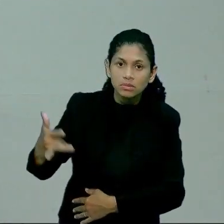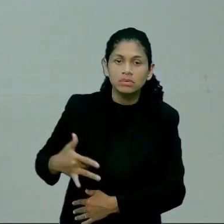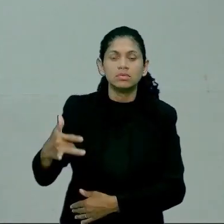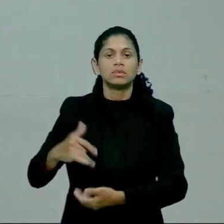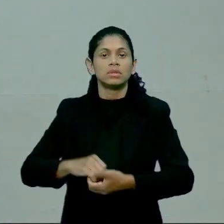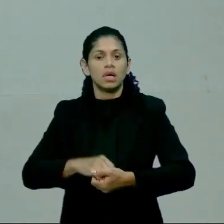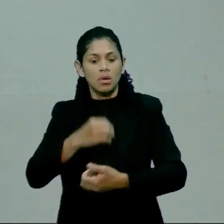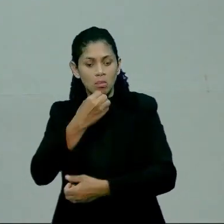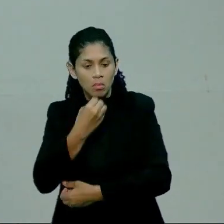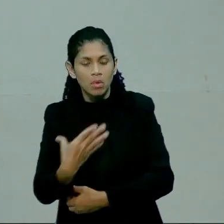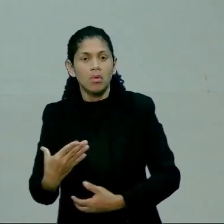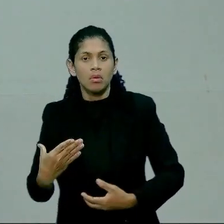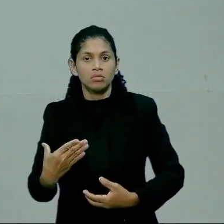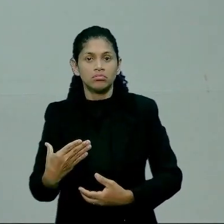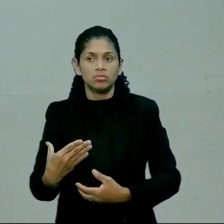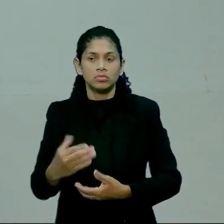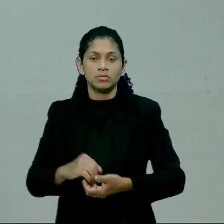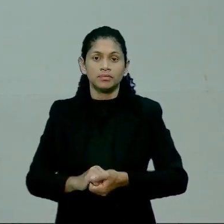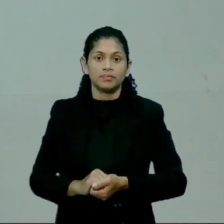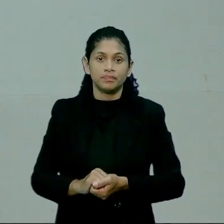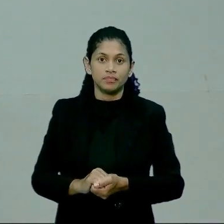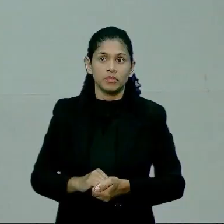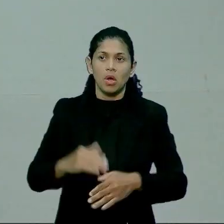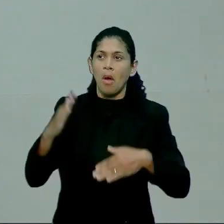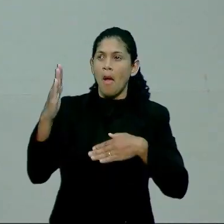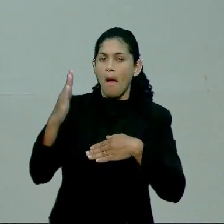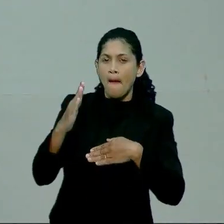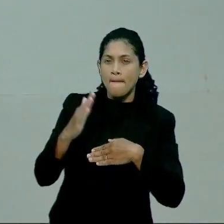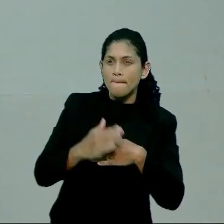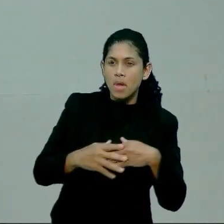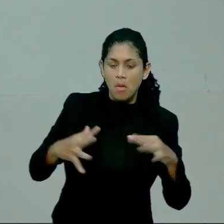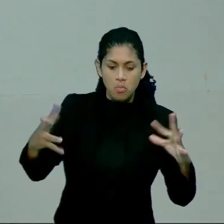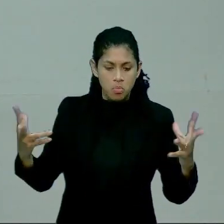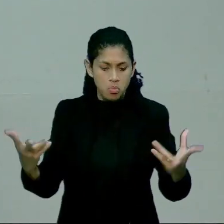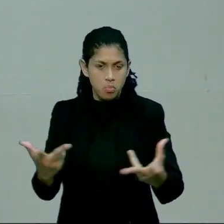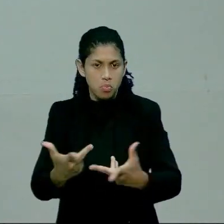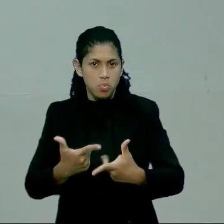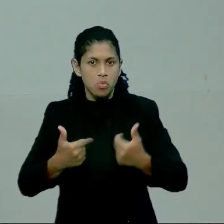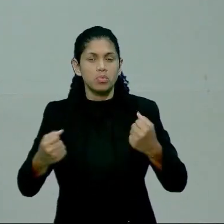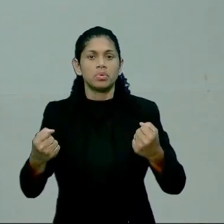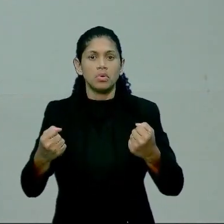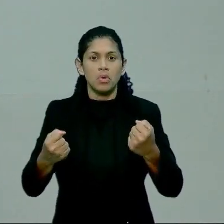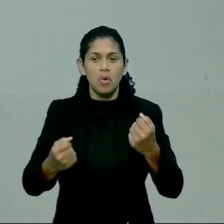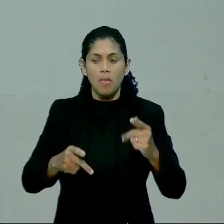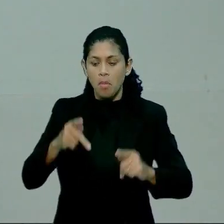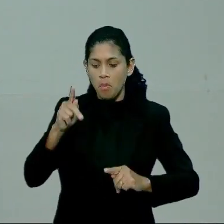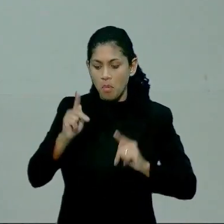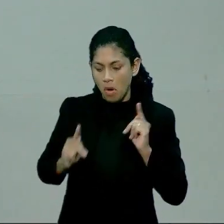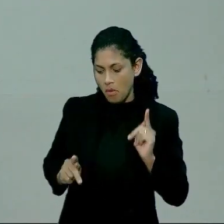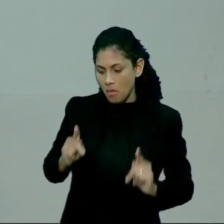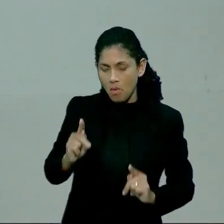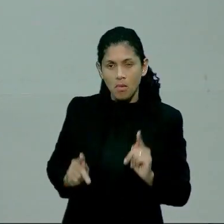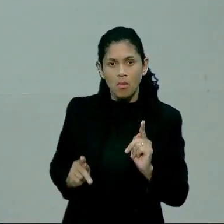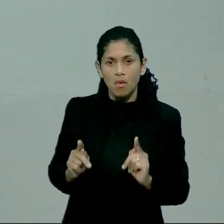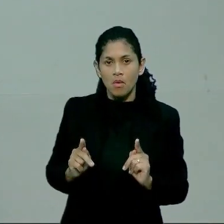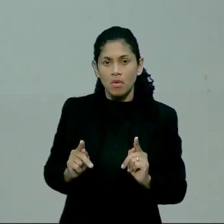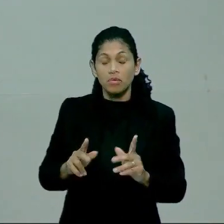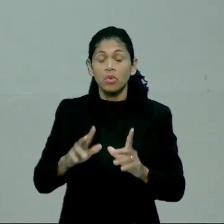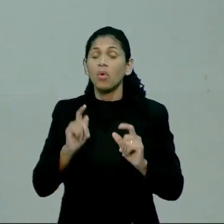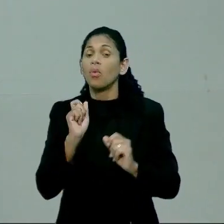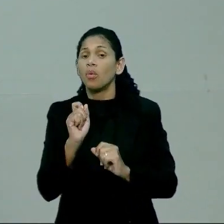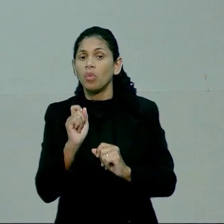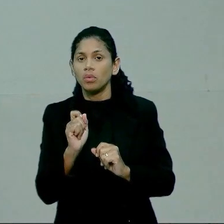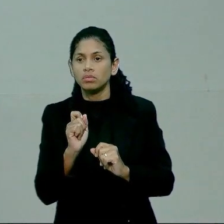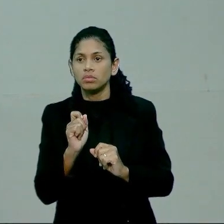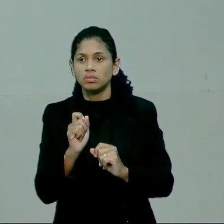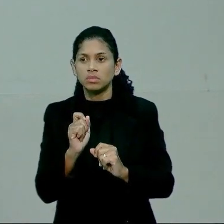mais performática se trata de uma profissão, um direcionamento que busca resultados. Então não adianta a